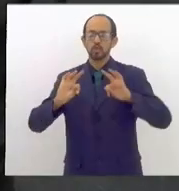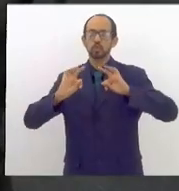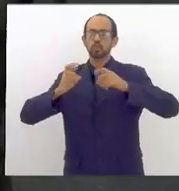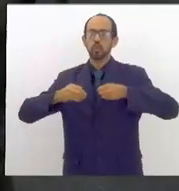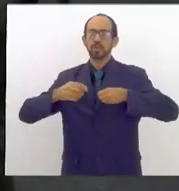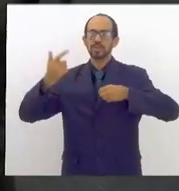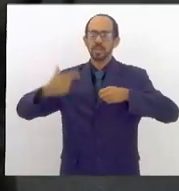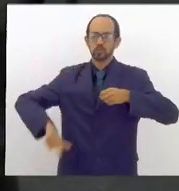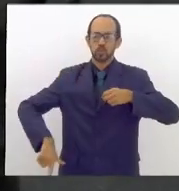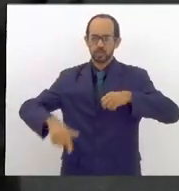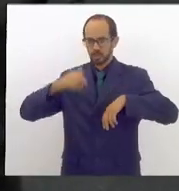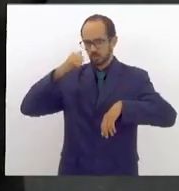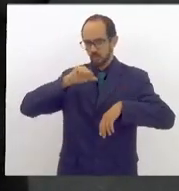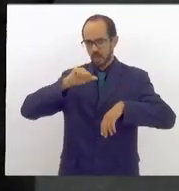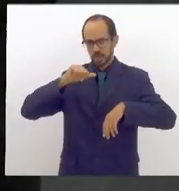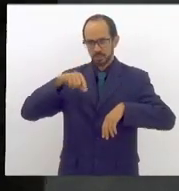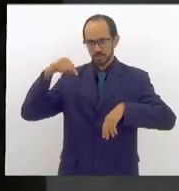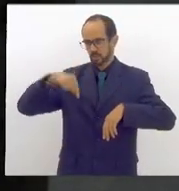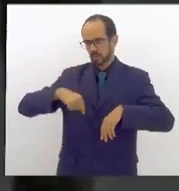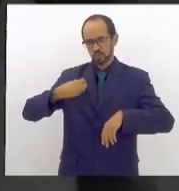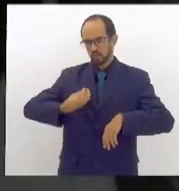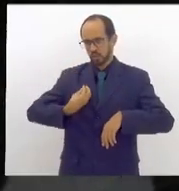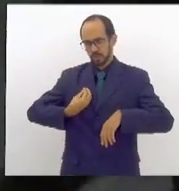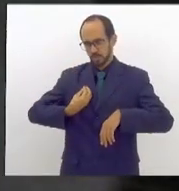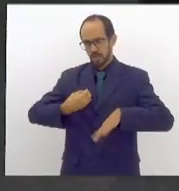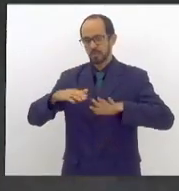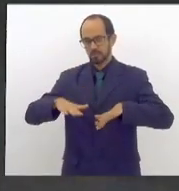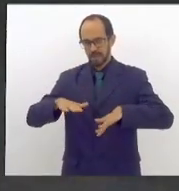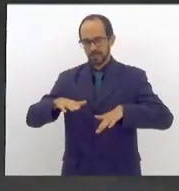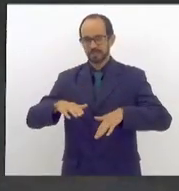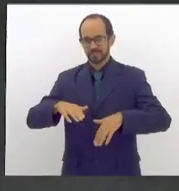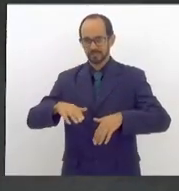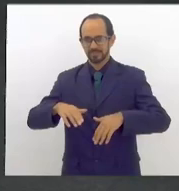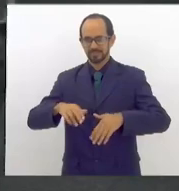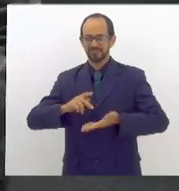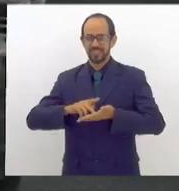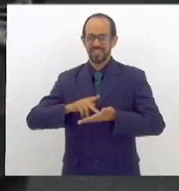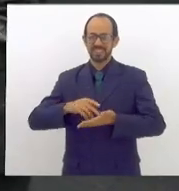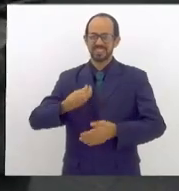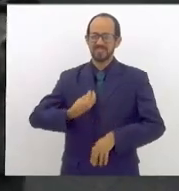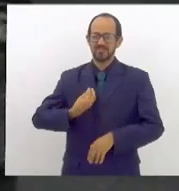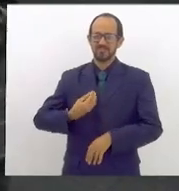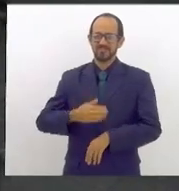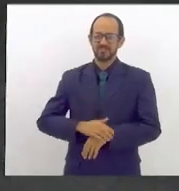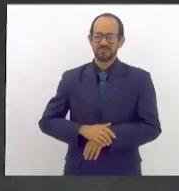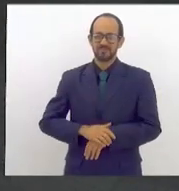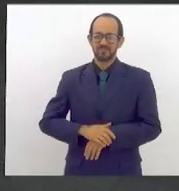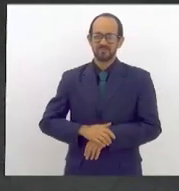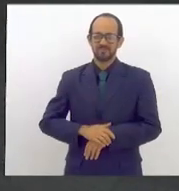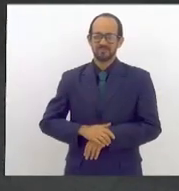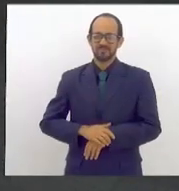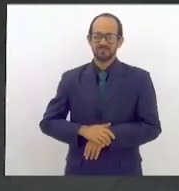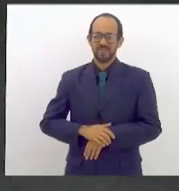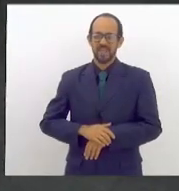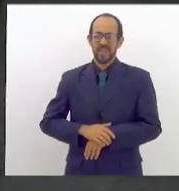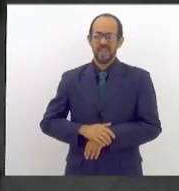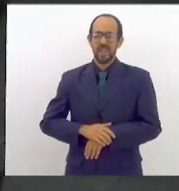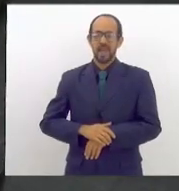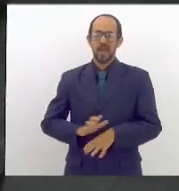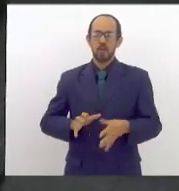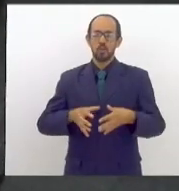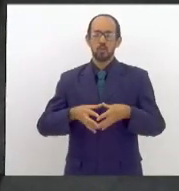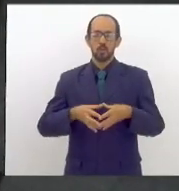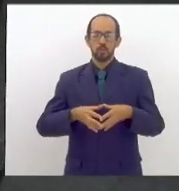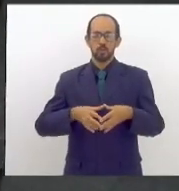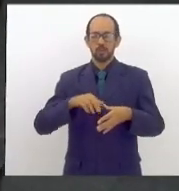todas as outras que não estão aqui mais estão a bancada feminina da alerj jamais abrirá a